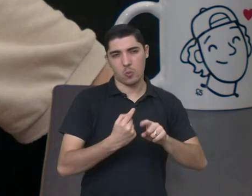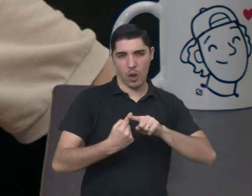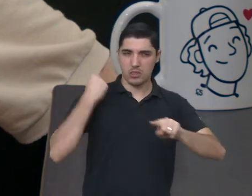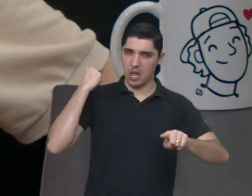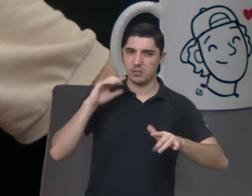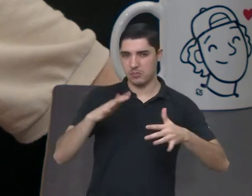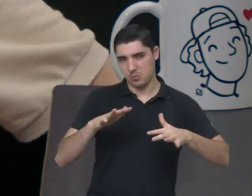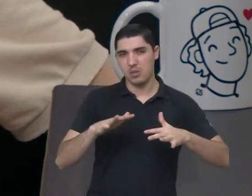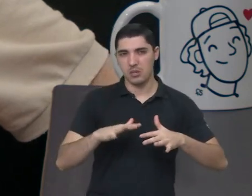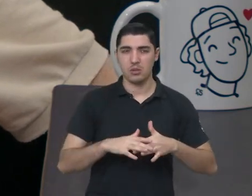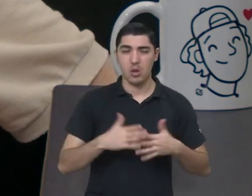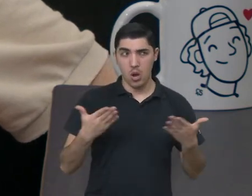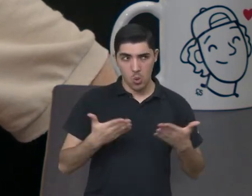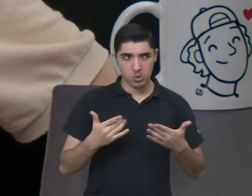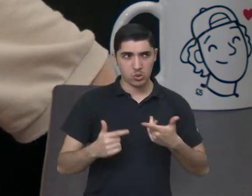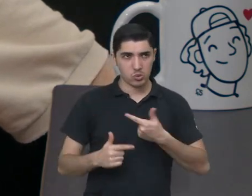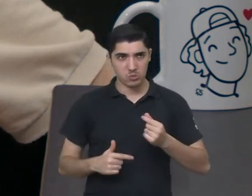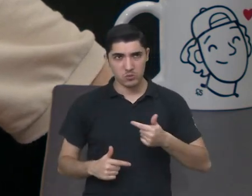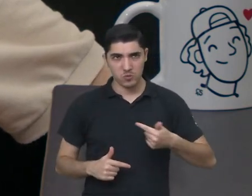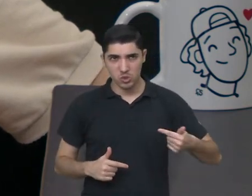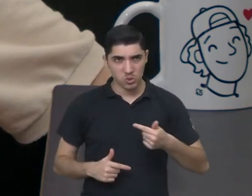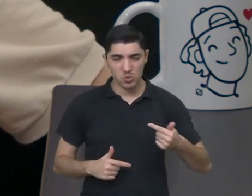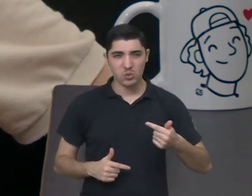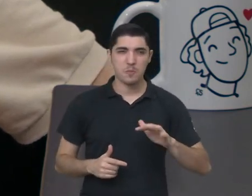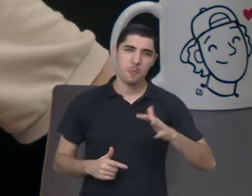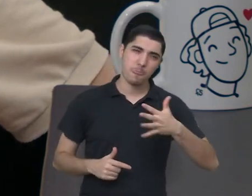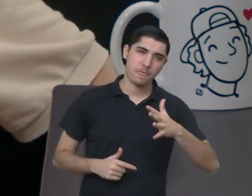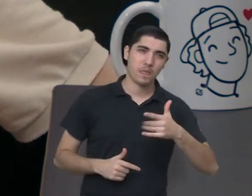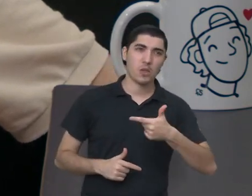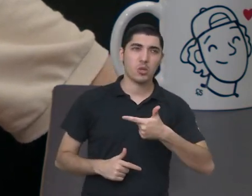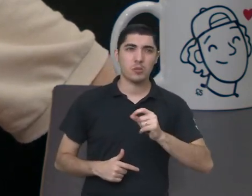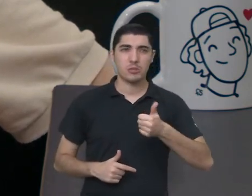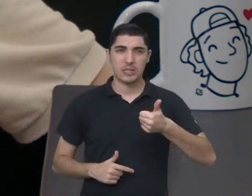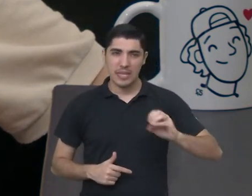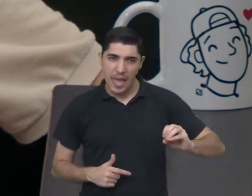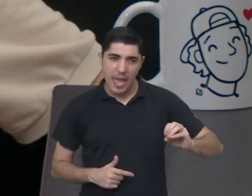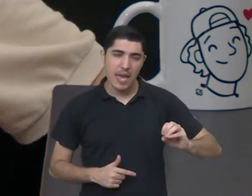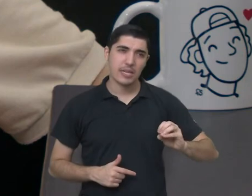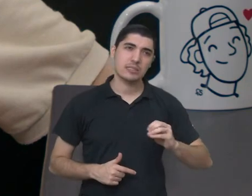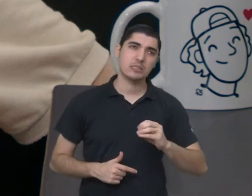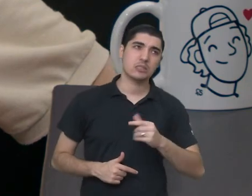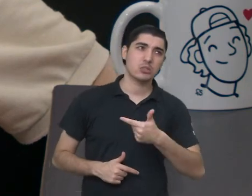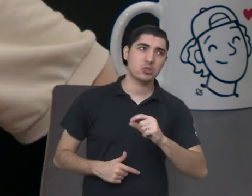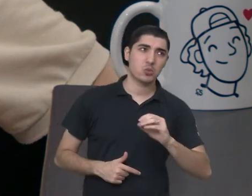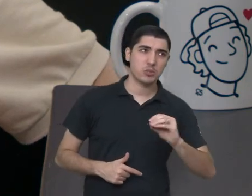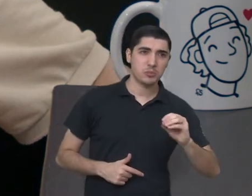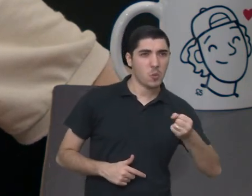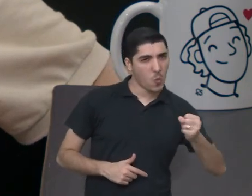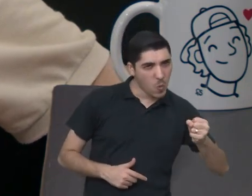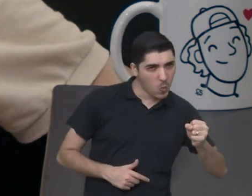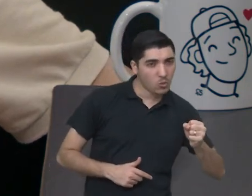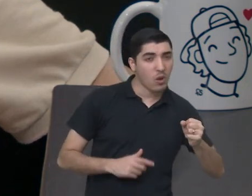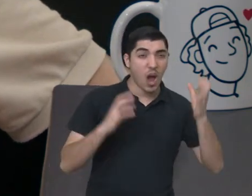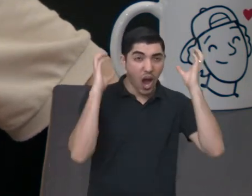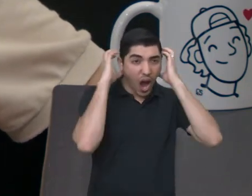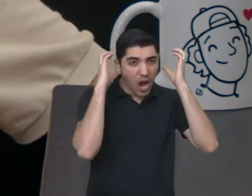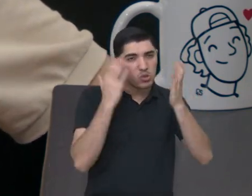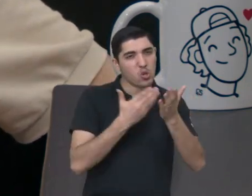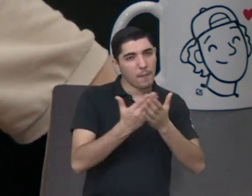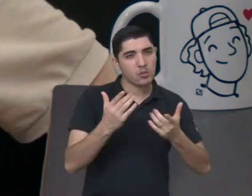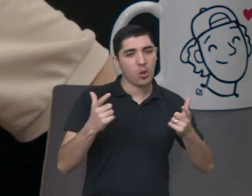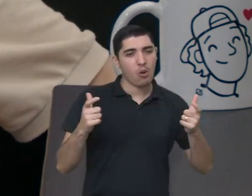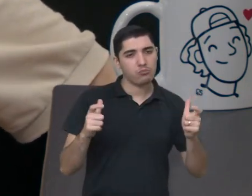para viver só de rádio, né? Muito menos hoje em dia, né? Hoje em dia... Com essa, não é nem defasagem da rádio, mas com esse crescimento da televisão, onde